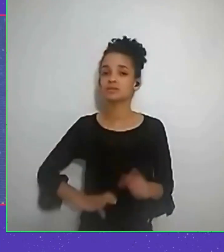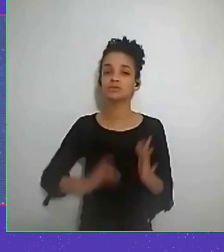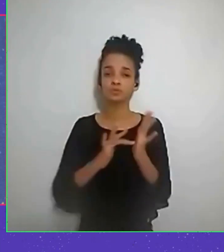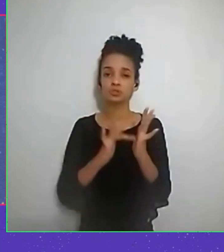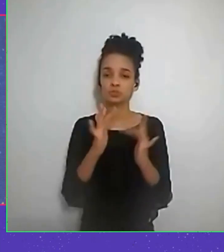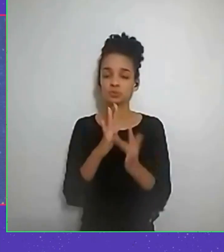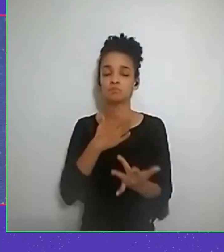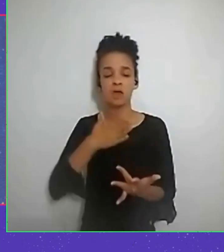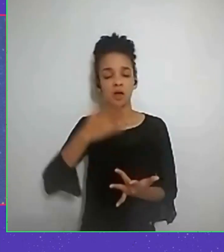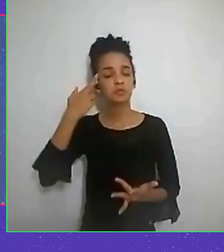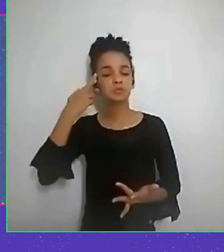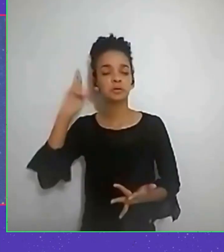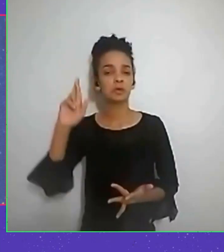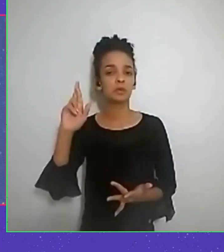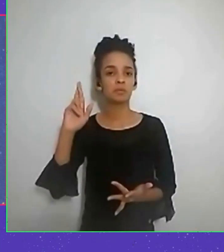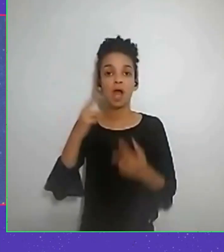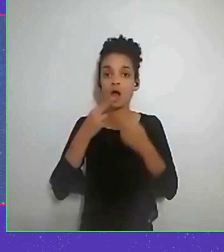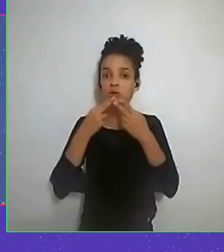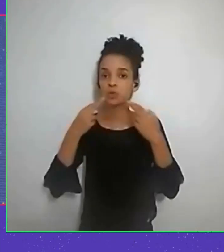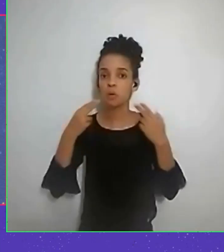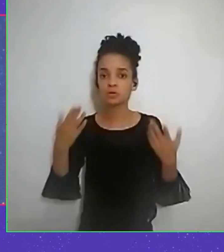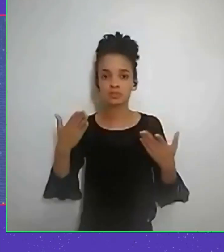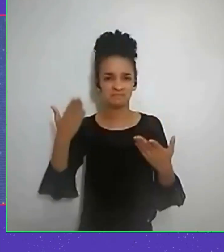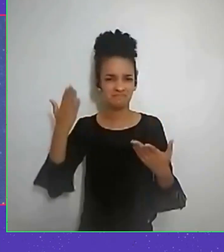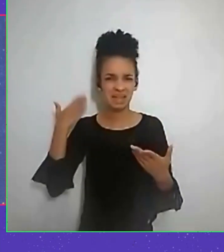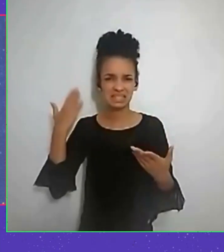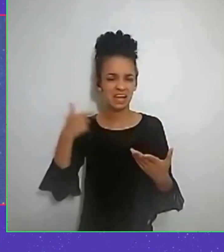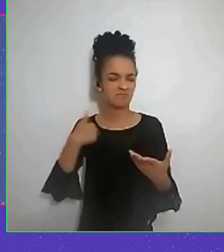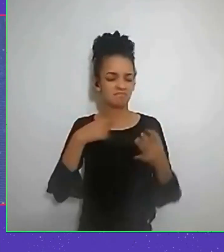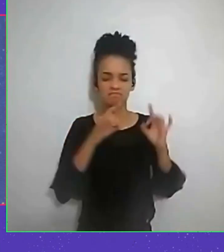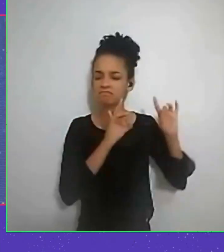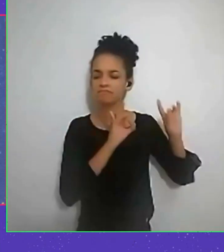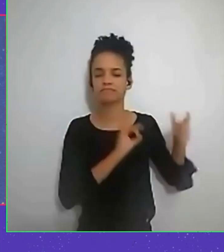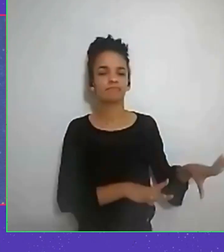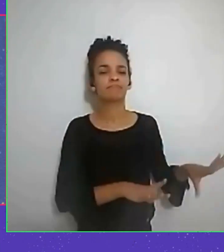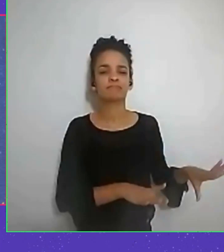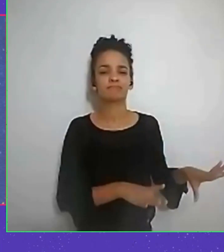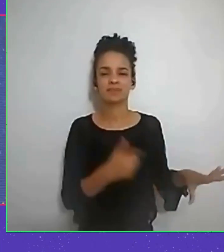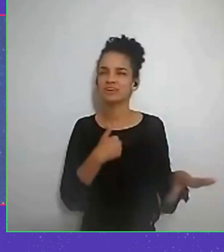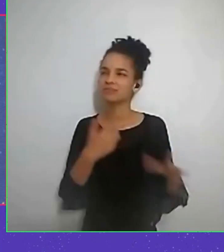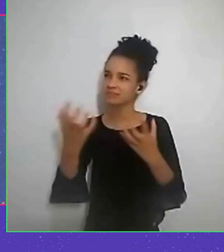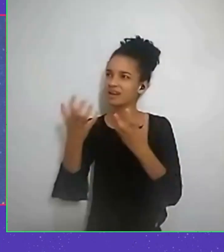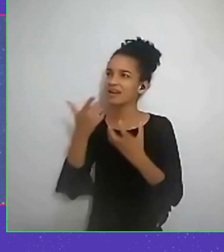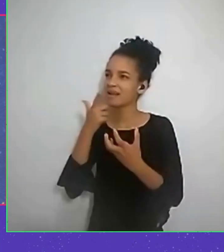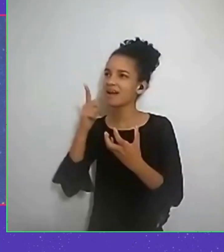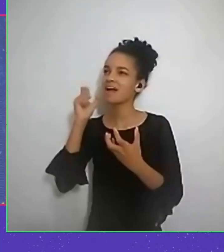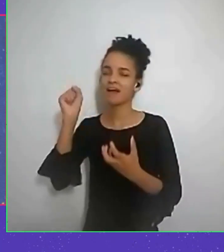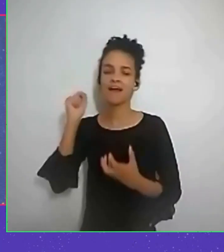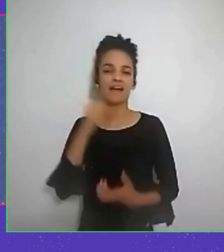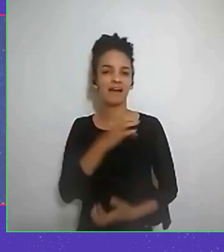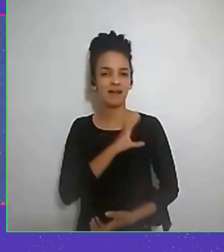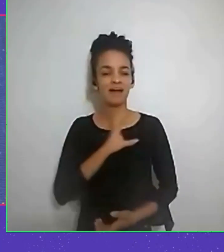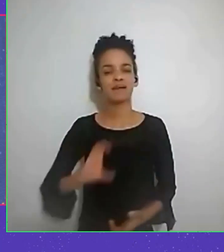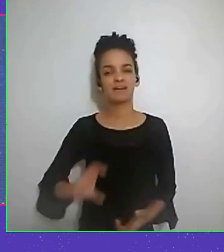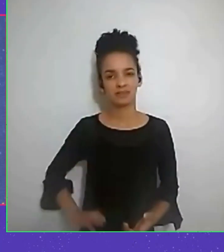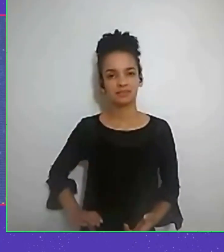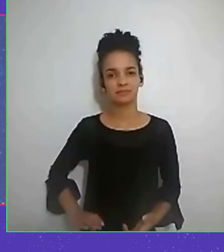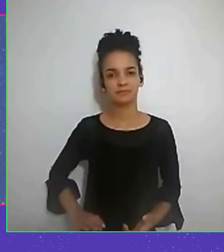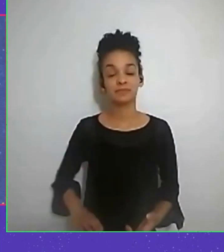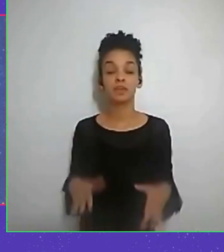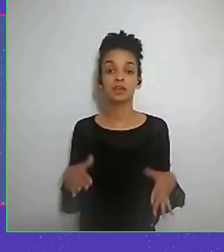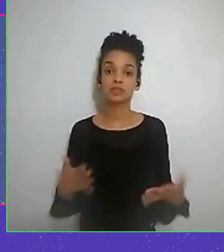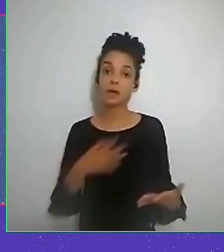as coisas e as considero como refúgio para ganhar a Cristo. Quer dizer, Paulo, ele agarrava